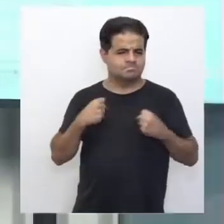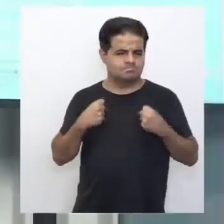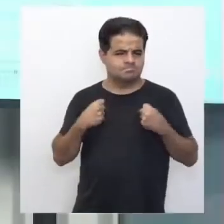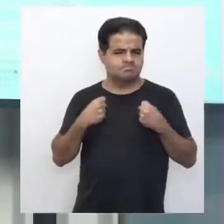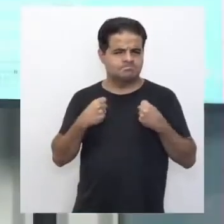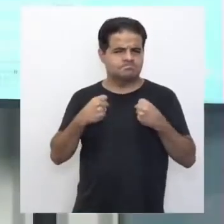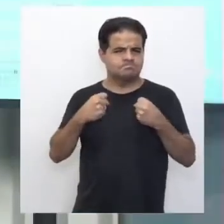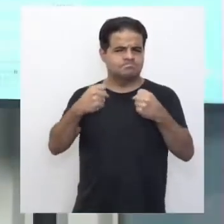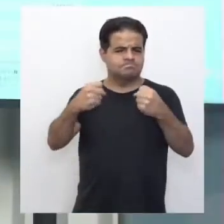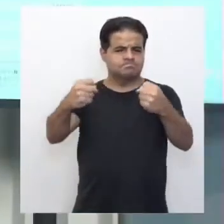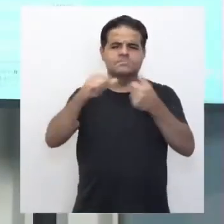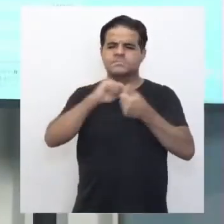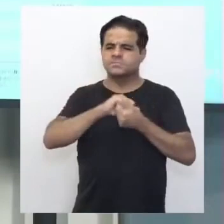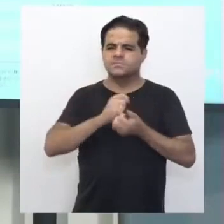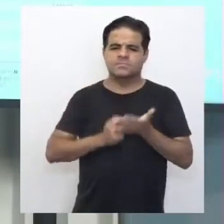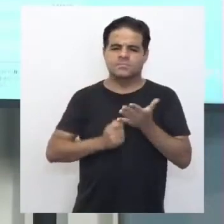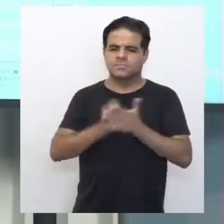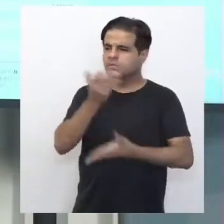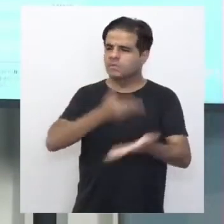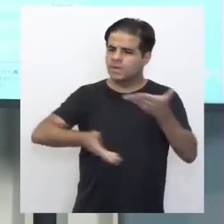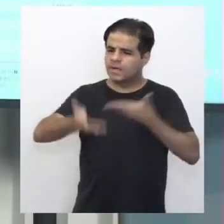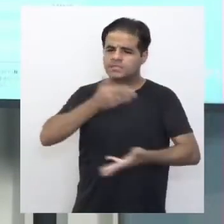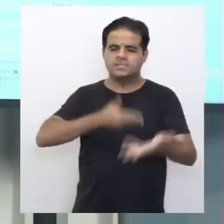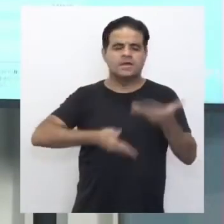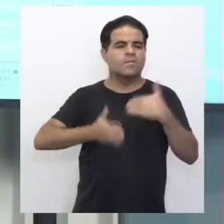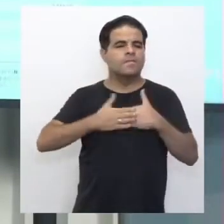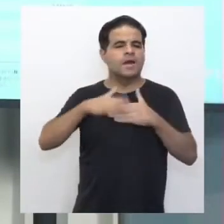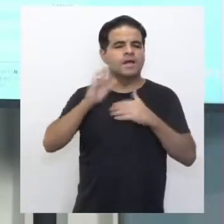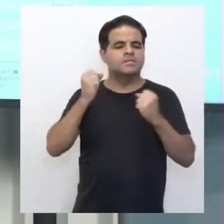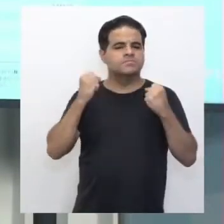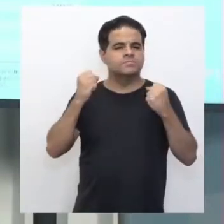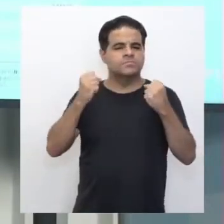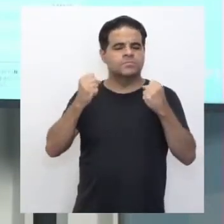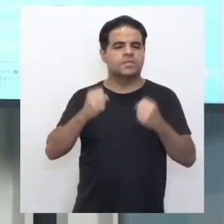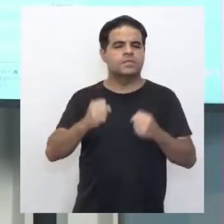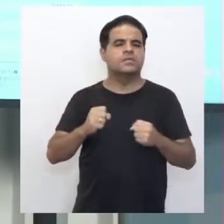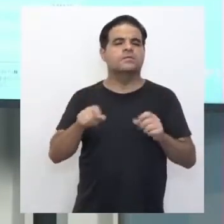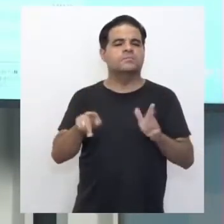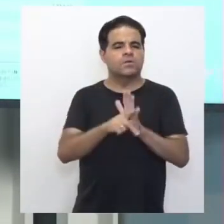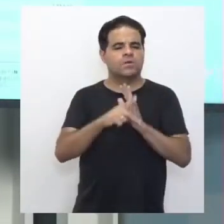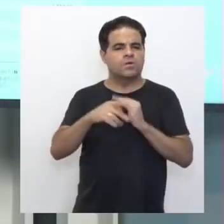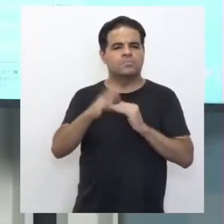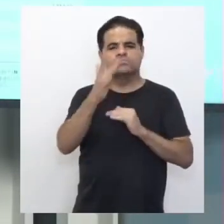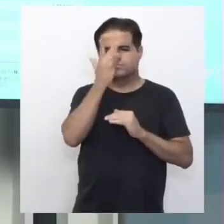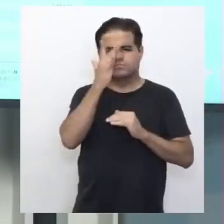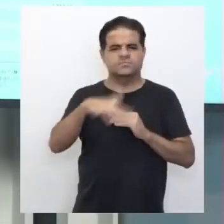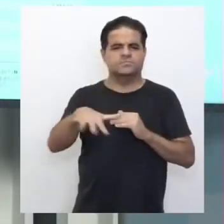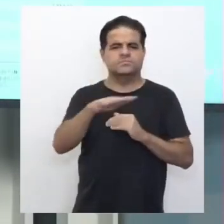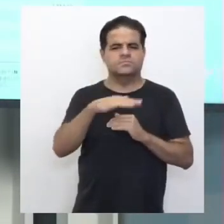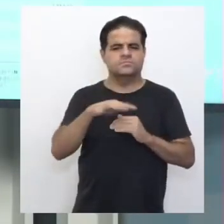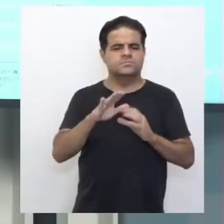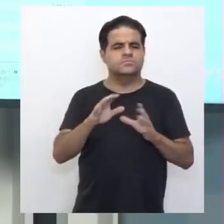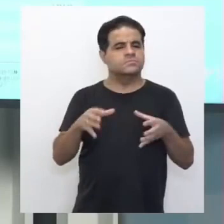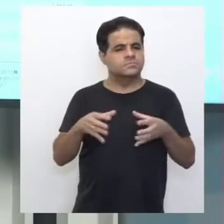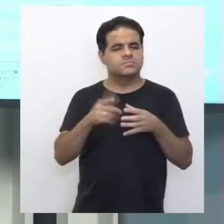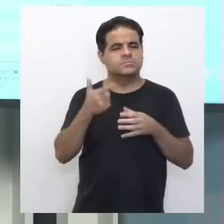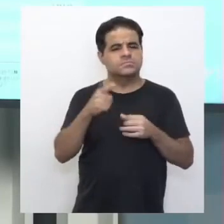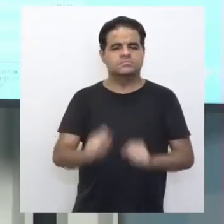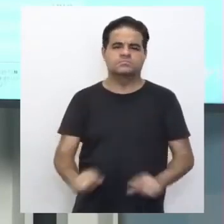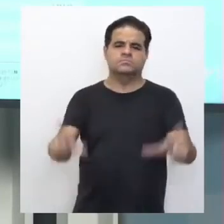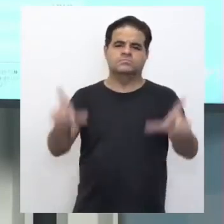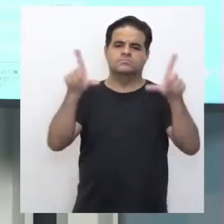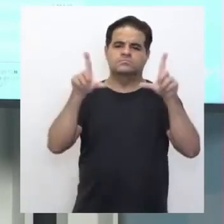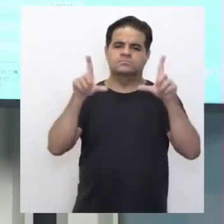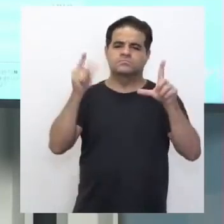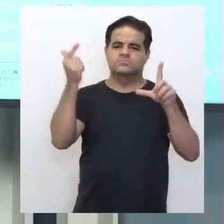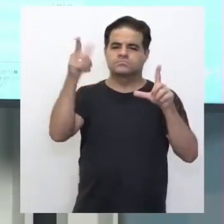paridade de compra, que já é uma relação mais com o poder aquisitivo da população, tá certo? Na próxima tela a gente vai ver